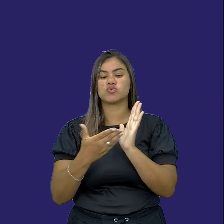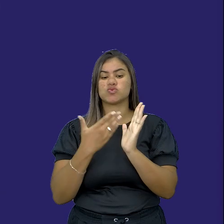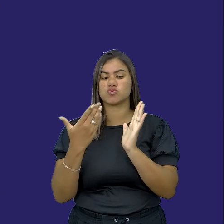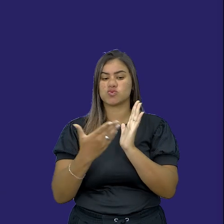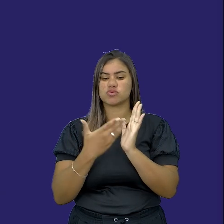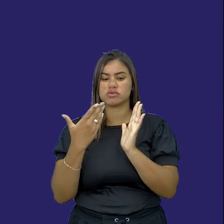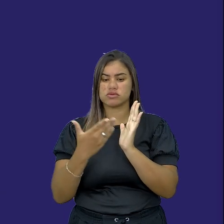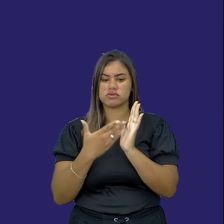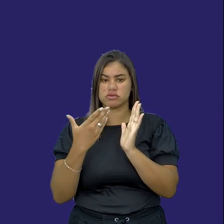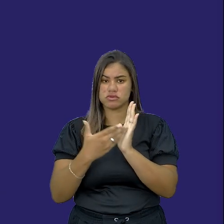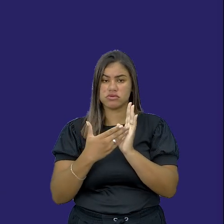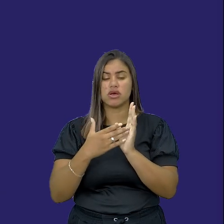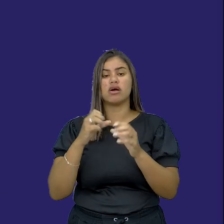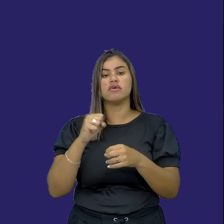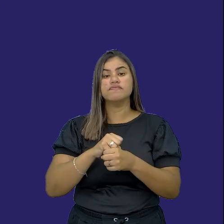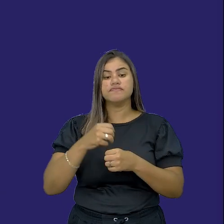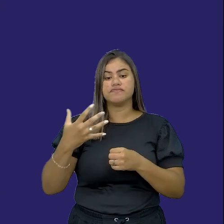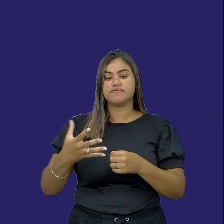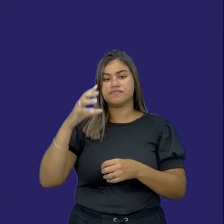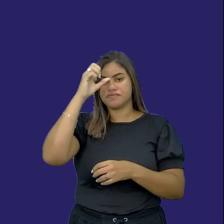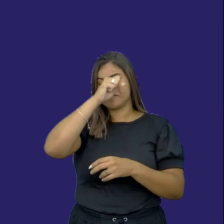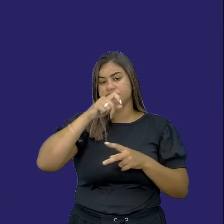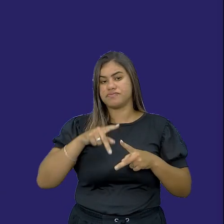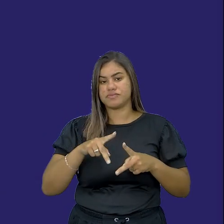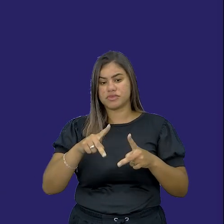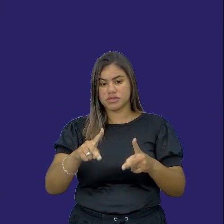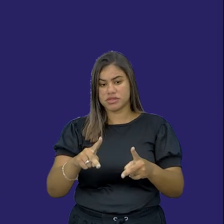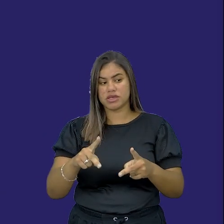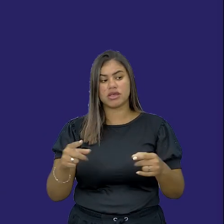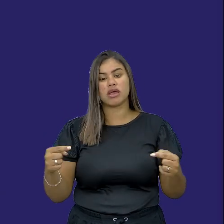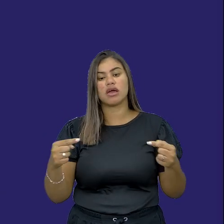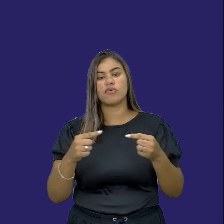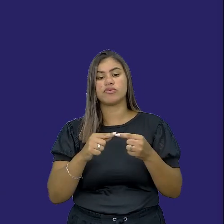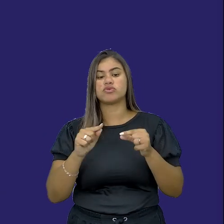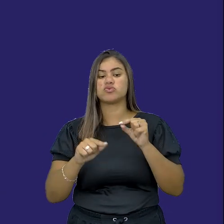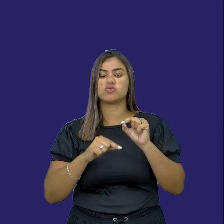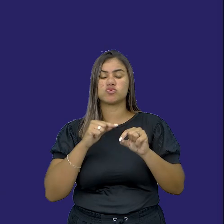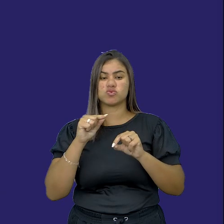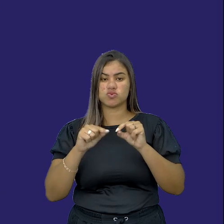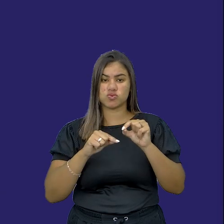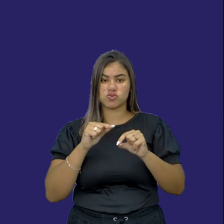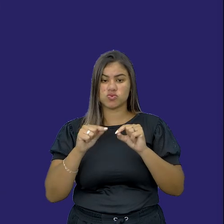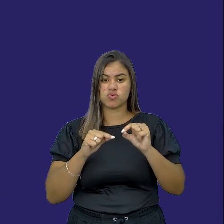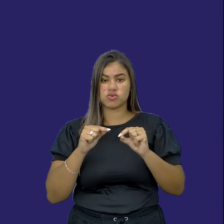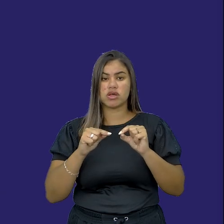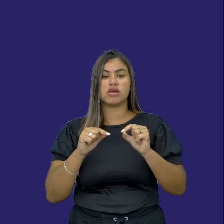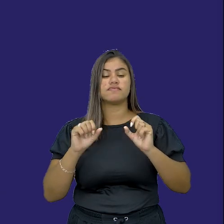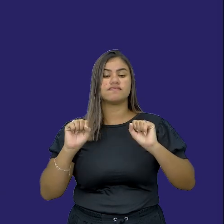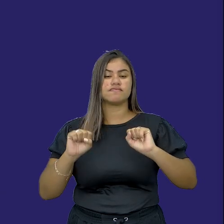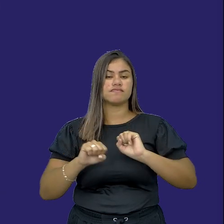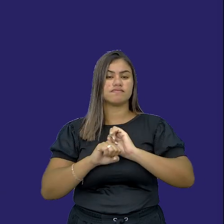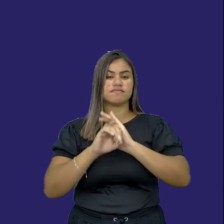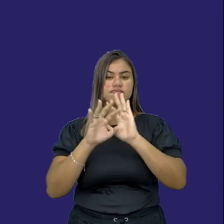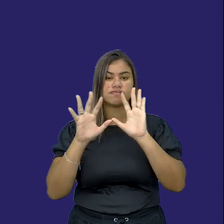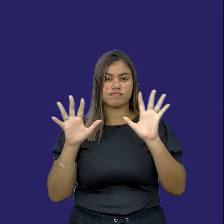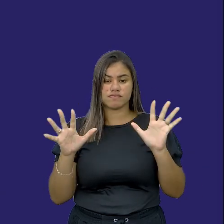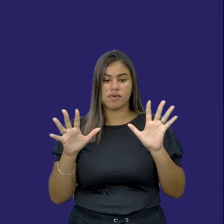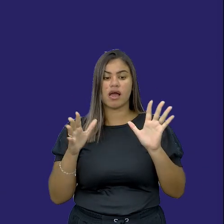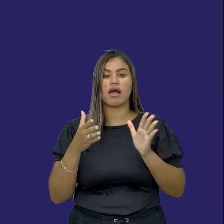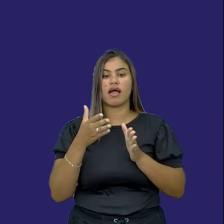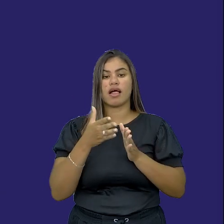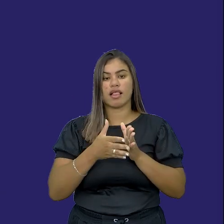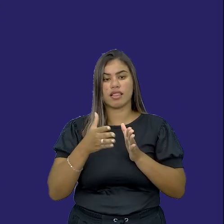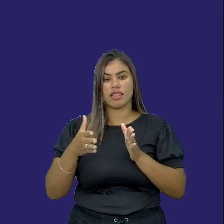nos cadernos do material Aprender Sempre, que traga de forma mais nítida possível